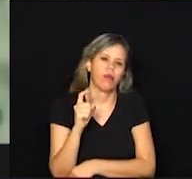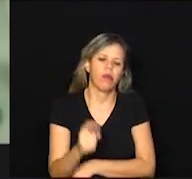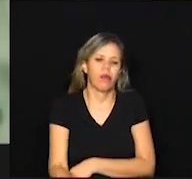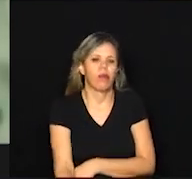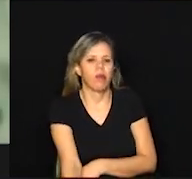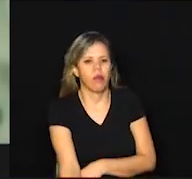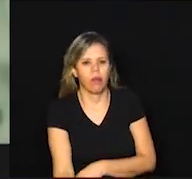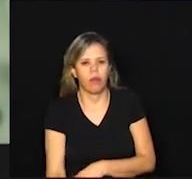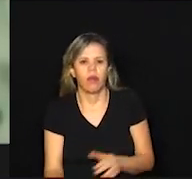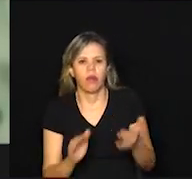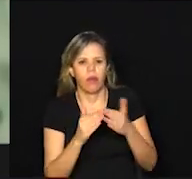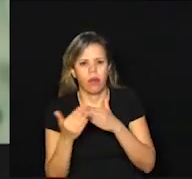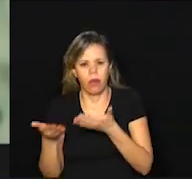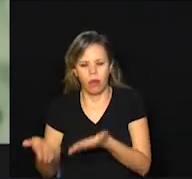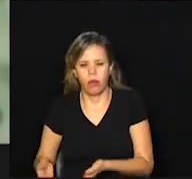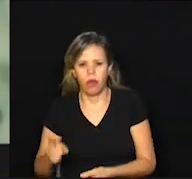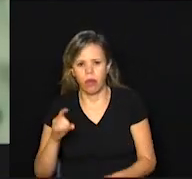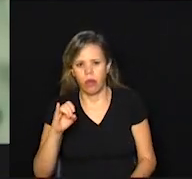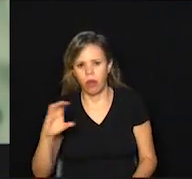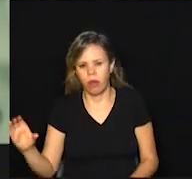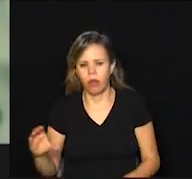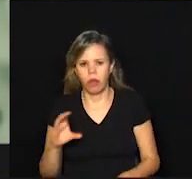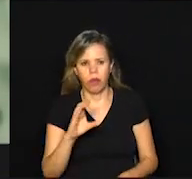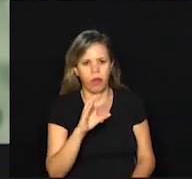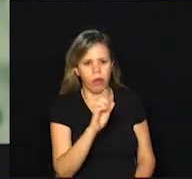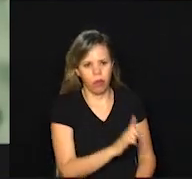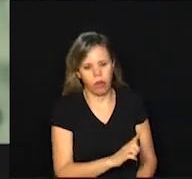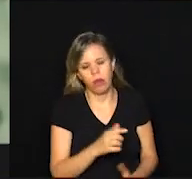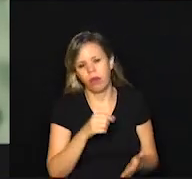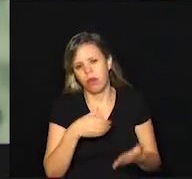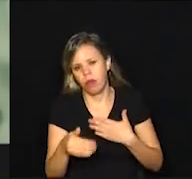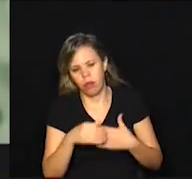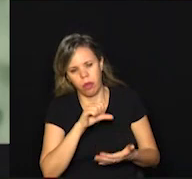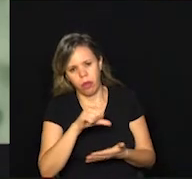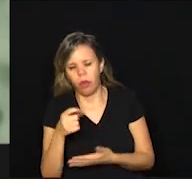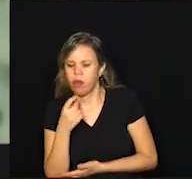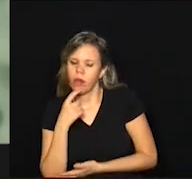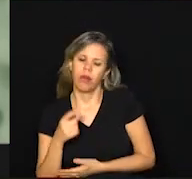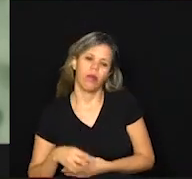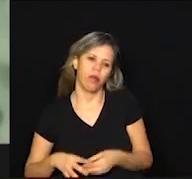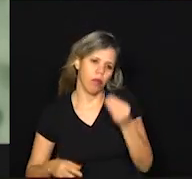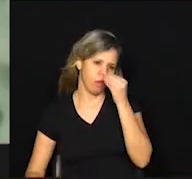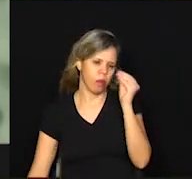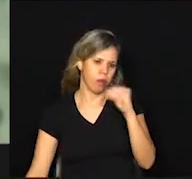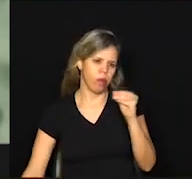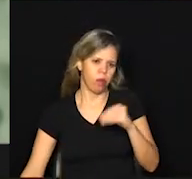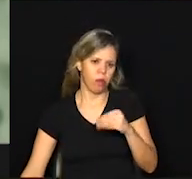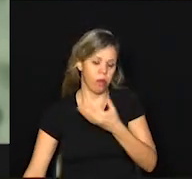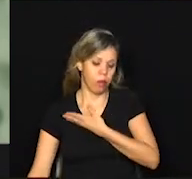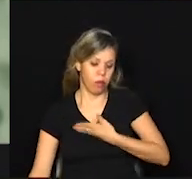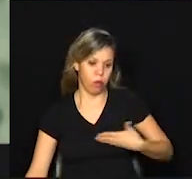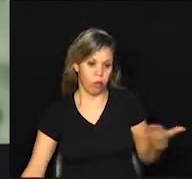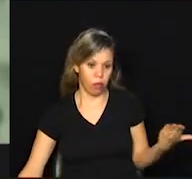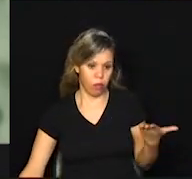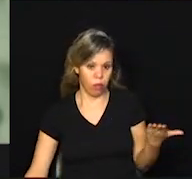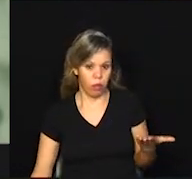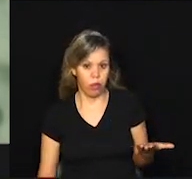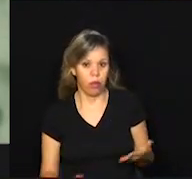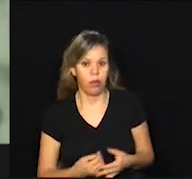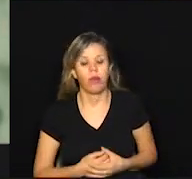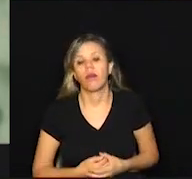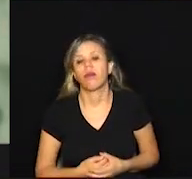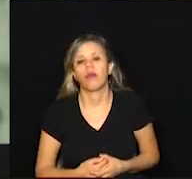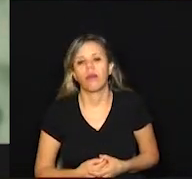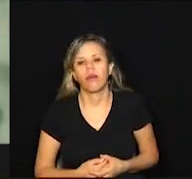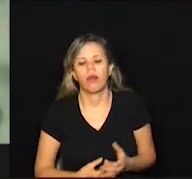aqui na quebrada onde eu moro no Dique no Campo Grande e o descaso com a sua gestão eu assim